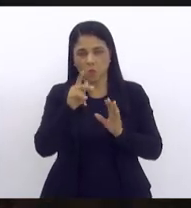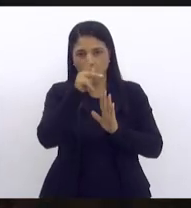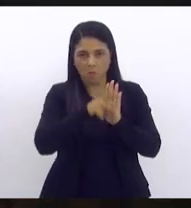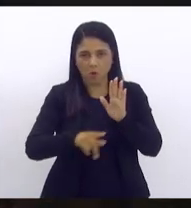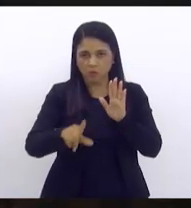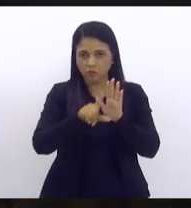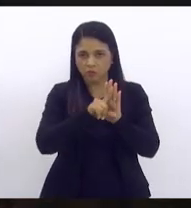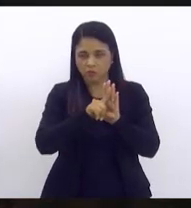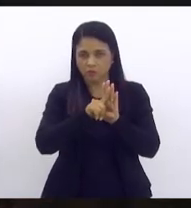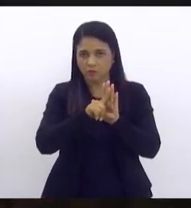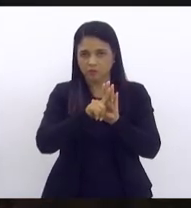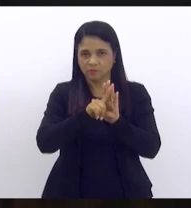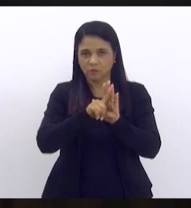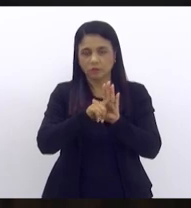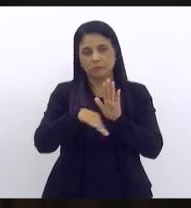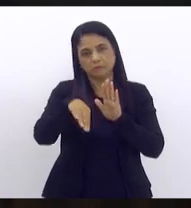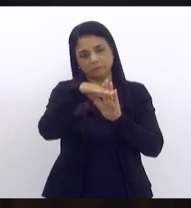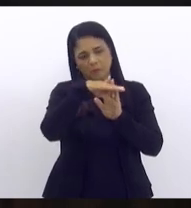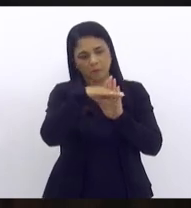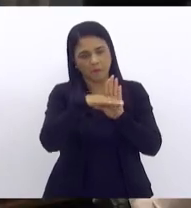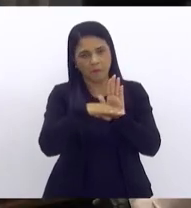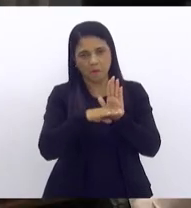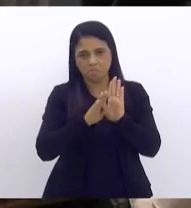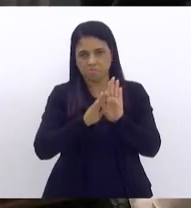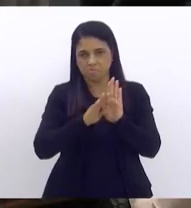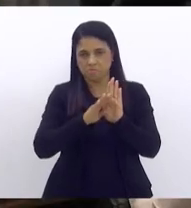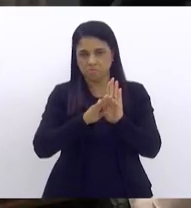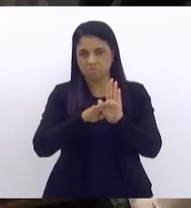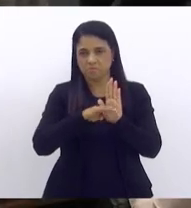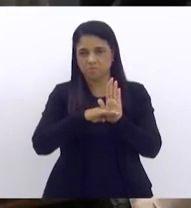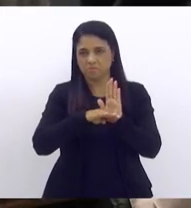projetos em pauta,